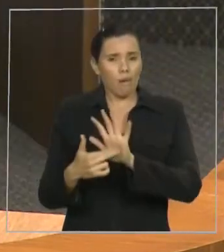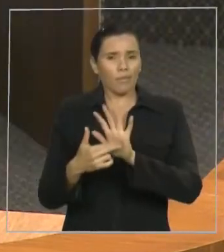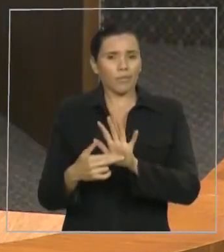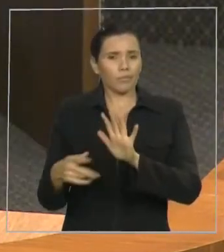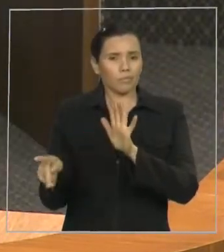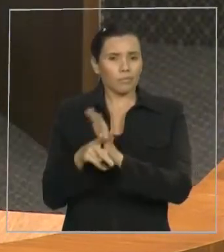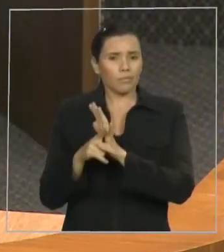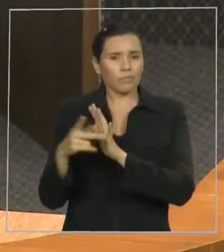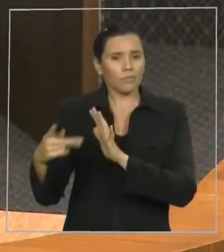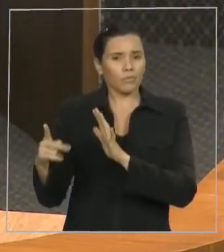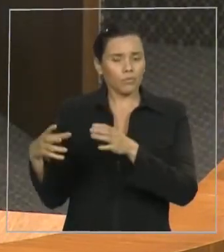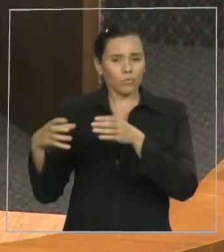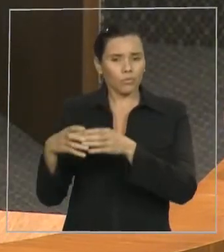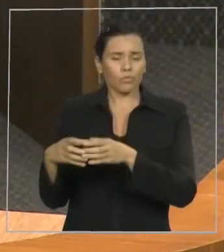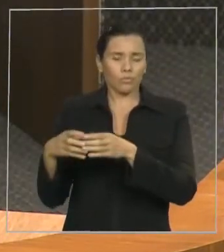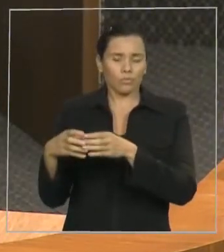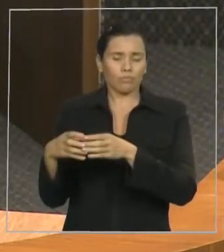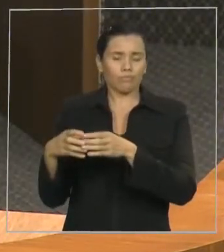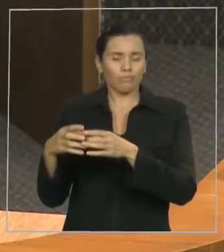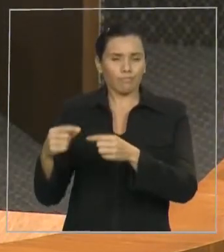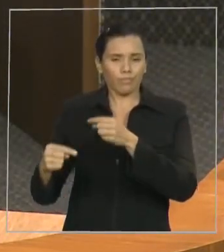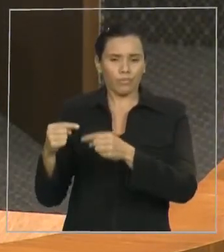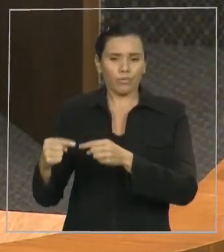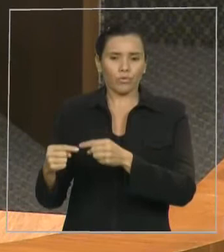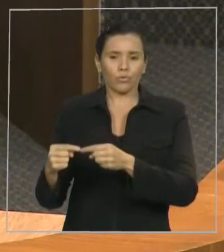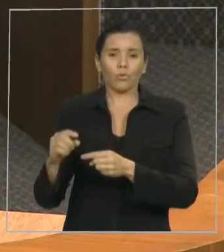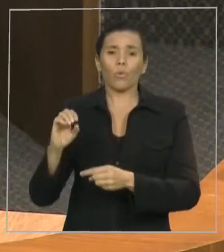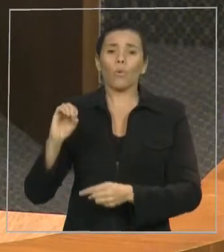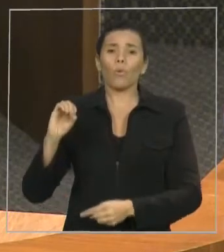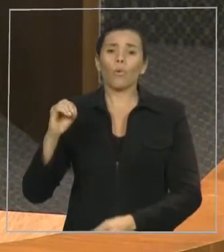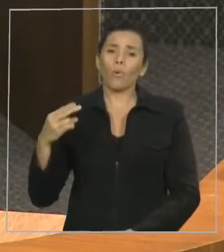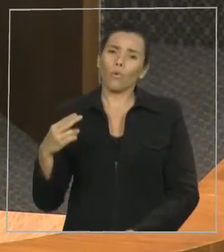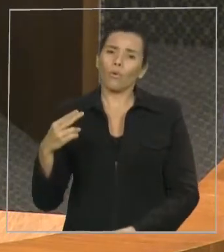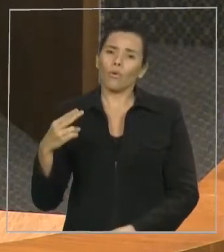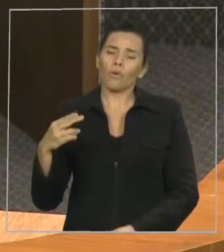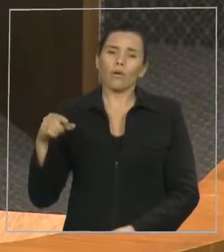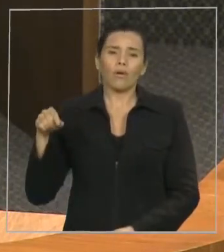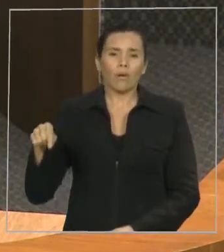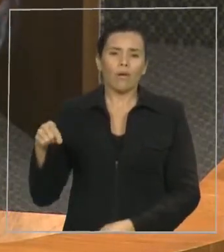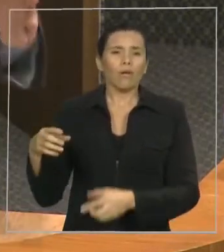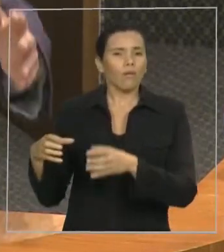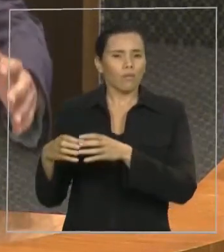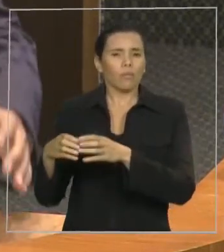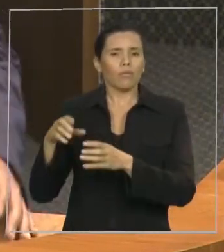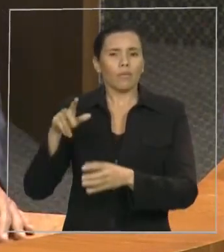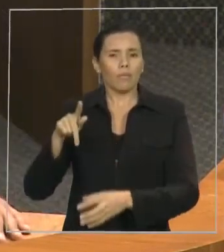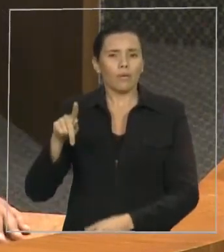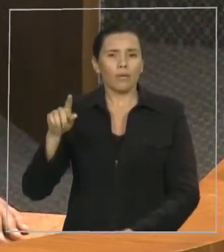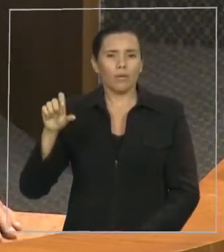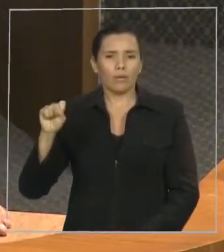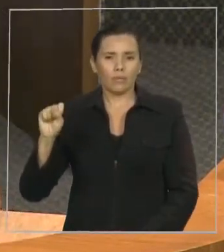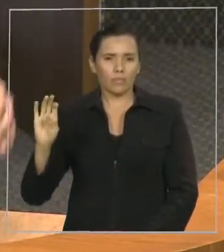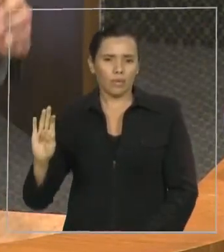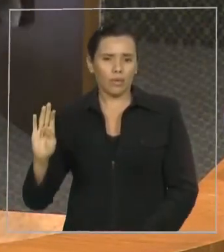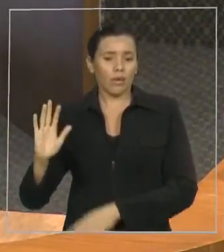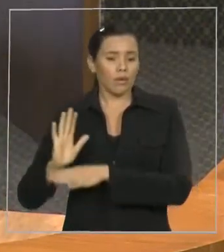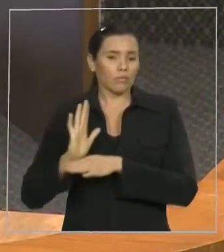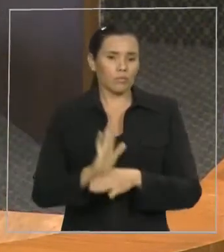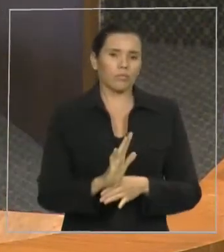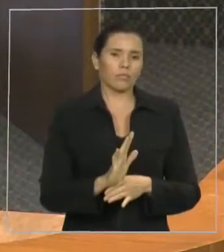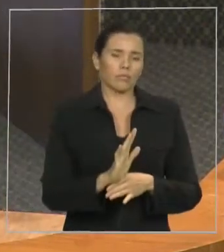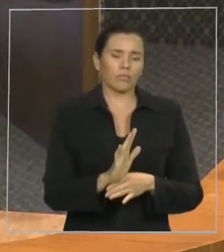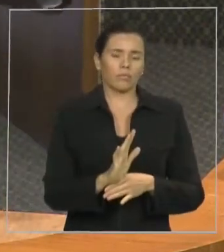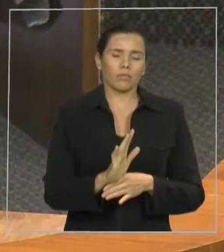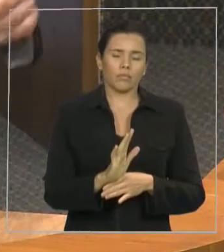ou vai apoiar uma candidatura do campo democrático popular, que já tem vários nomes colocados, mas que a